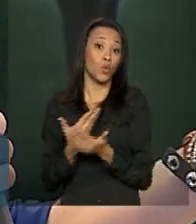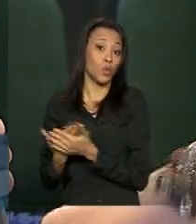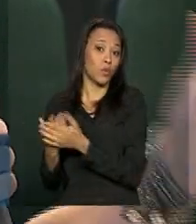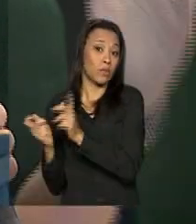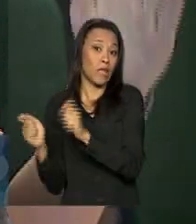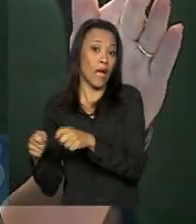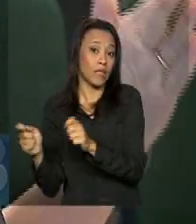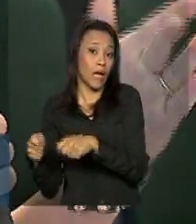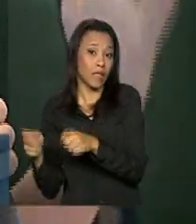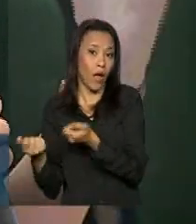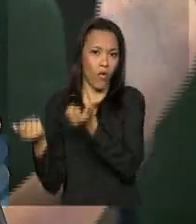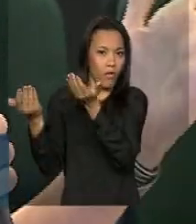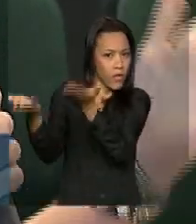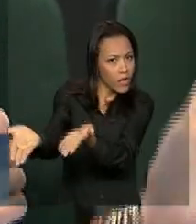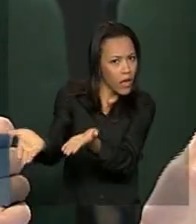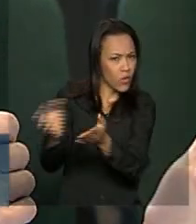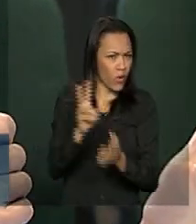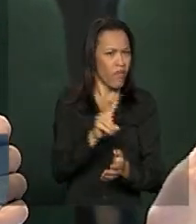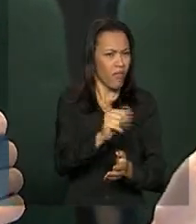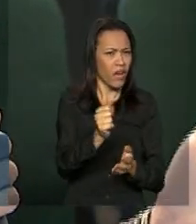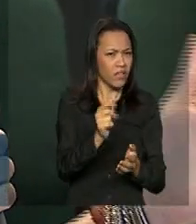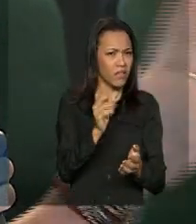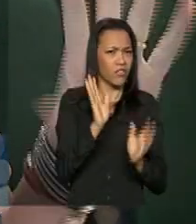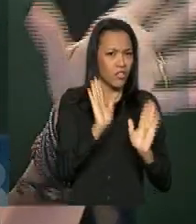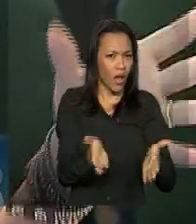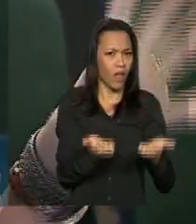fazer oferta pública. A oferta pública será feita?